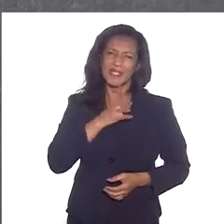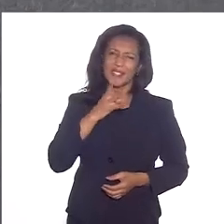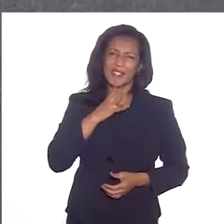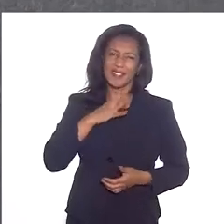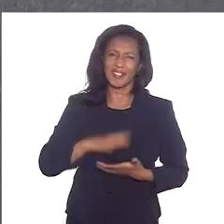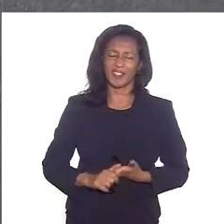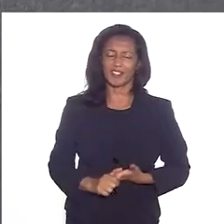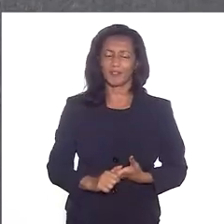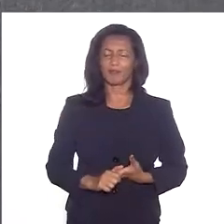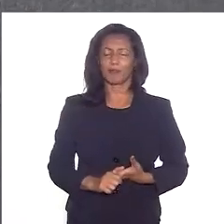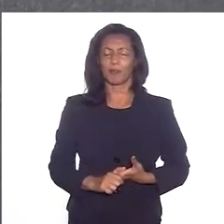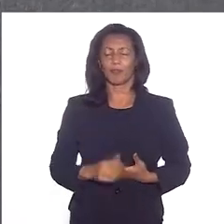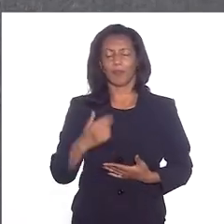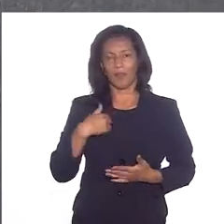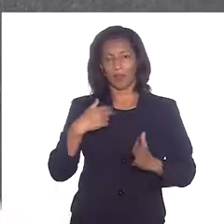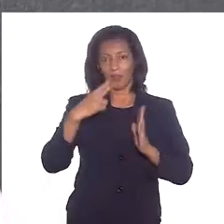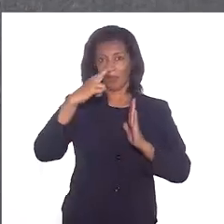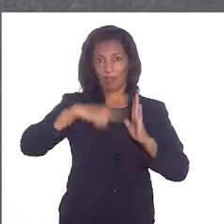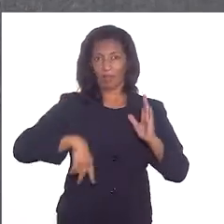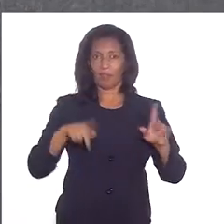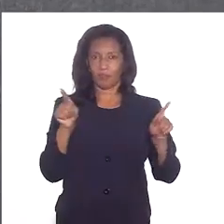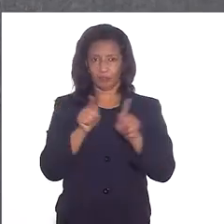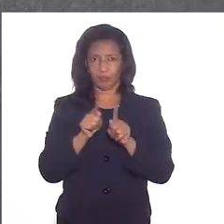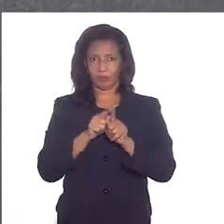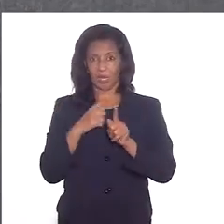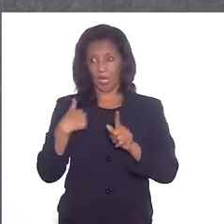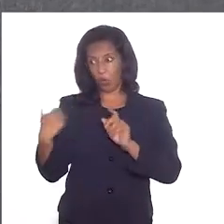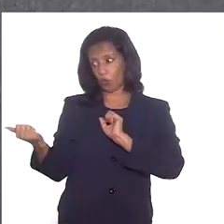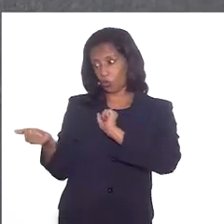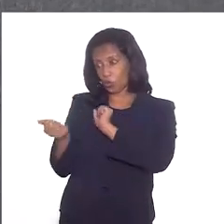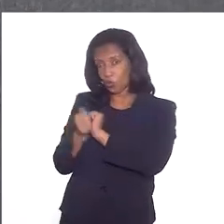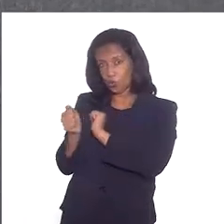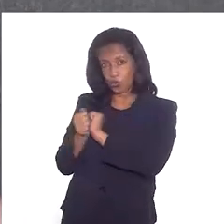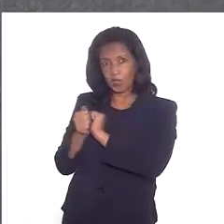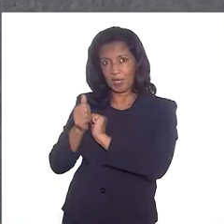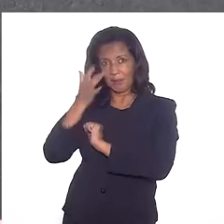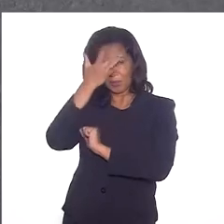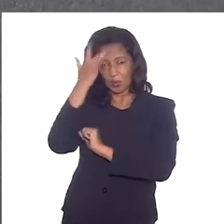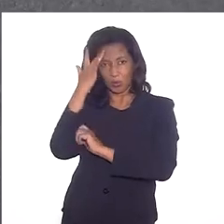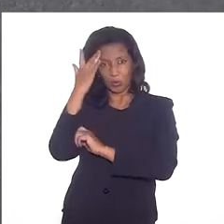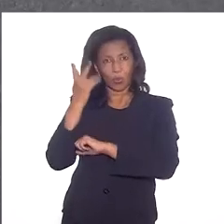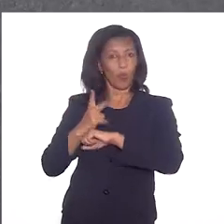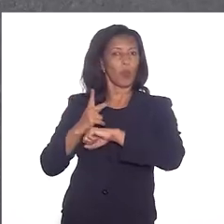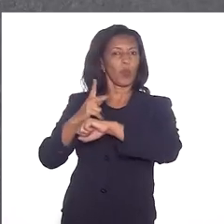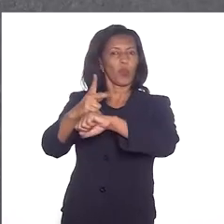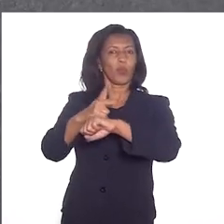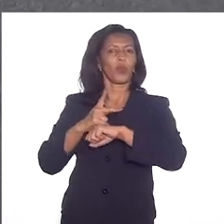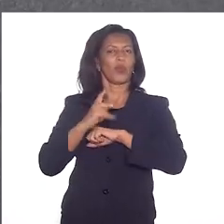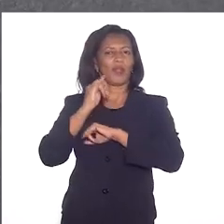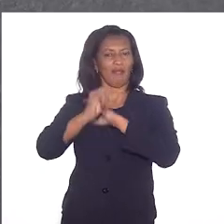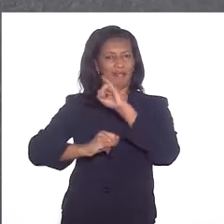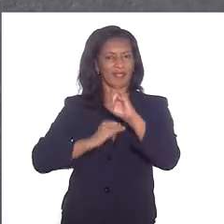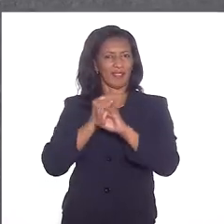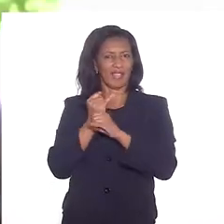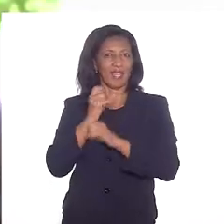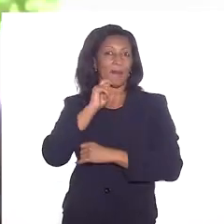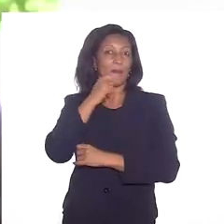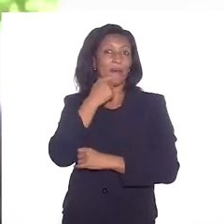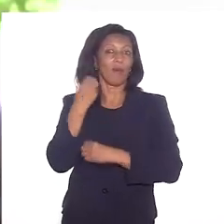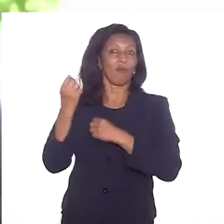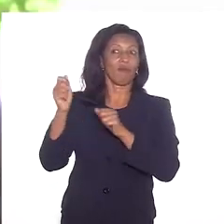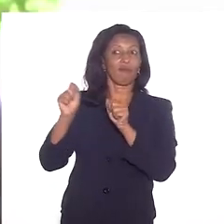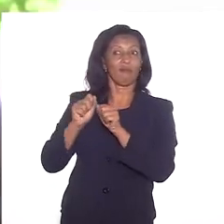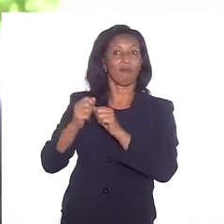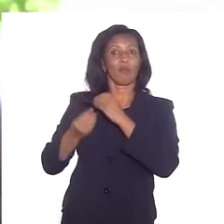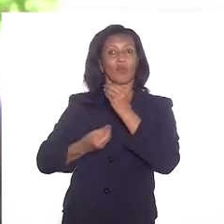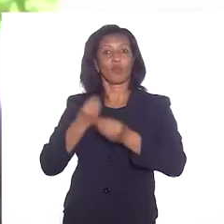da experiência também, né? Eu tava lendo também, me juntei às pessoas que procuram sobre pão na internet para fazer o programa hoje, então